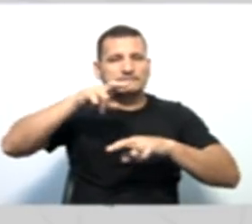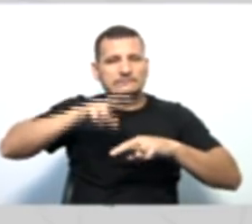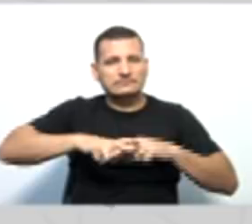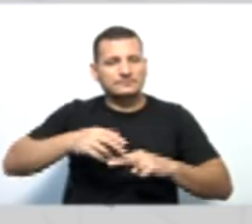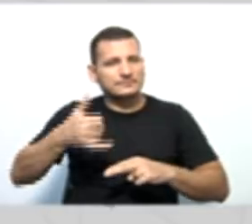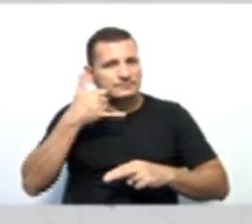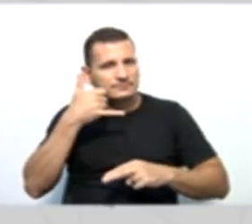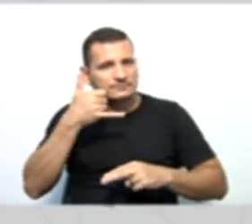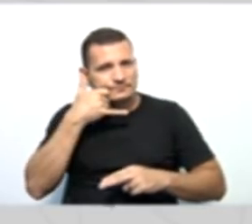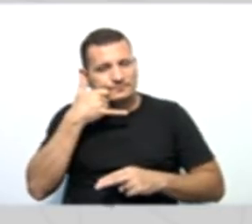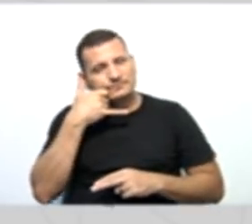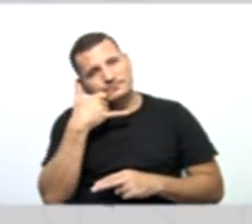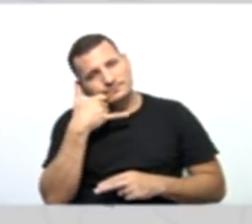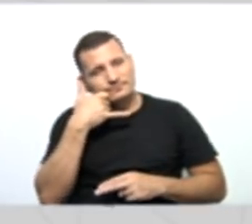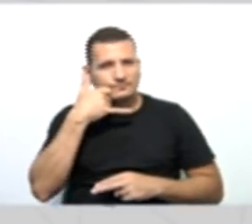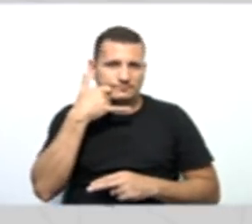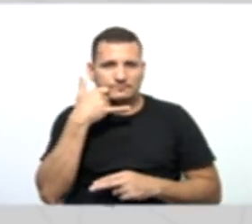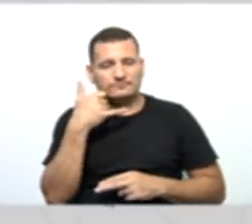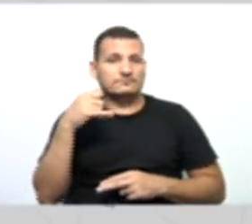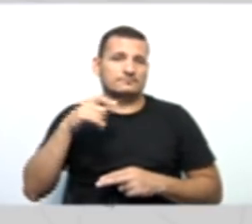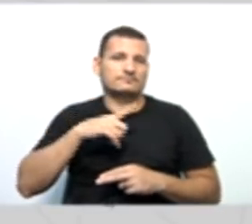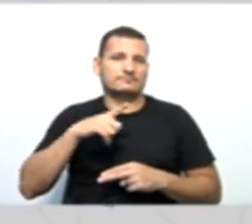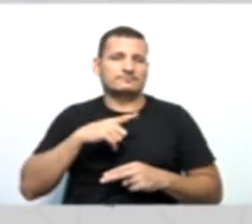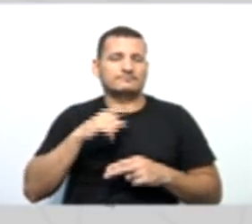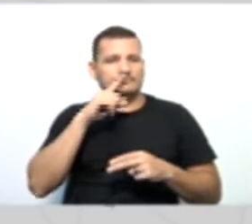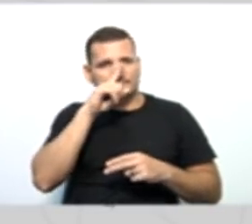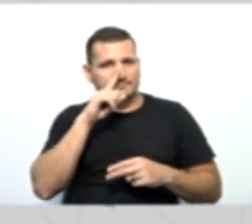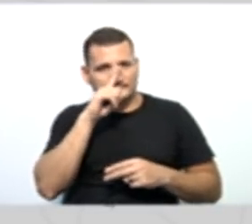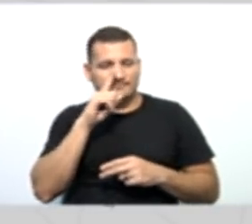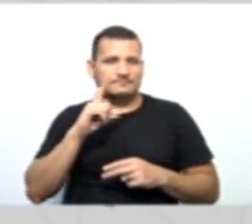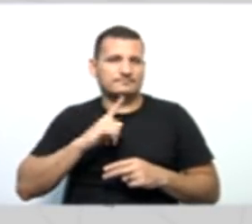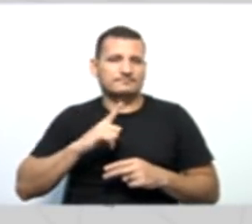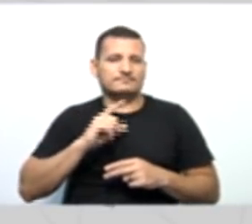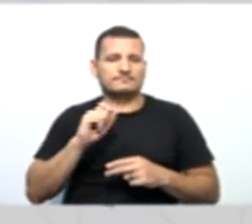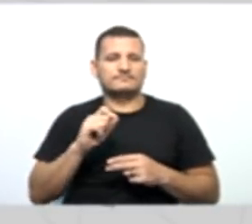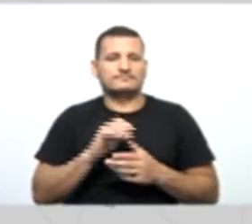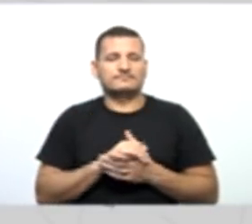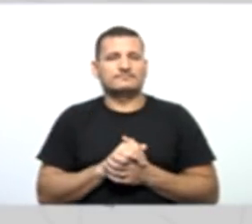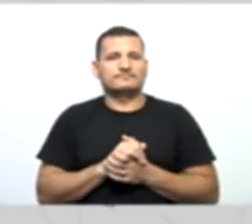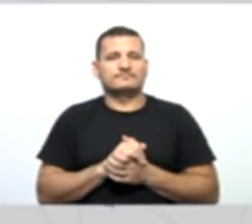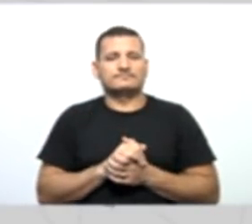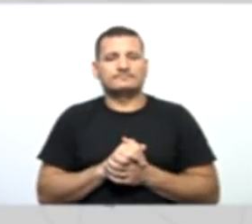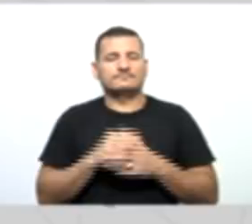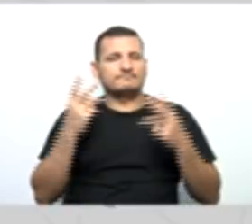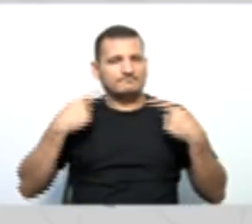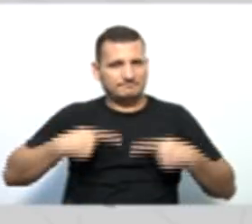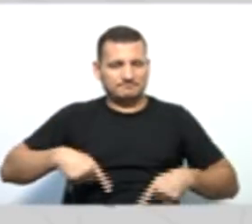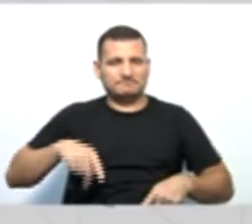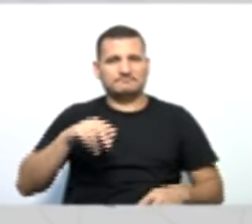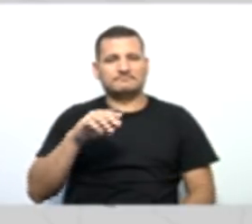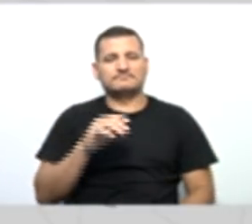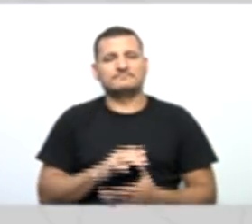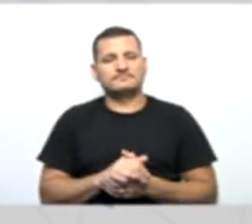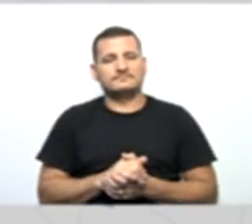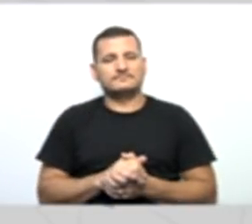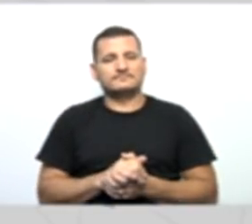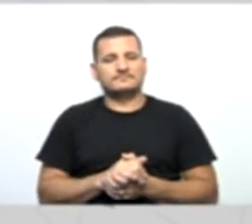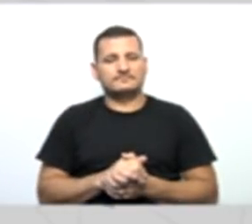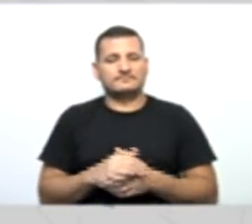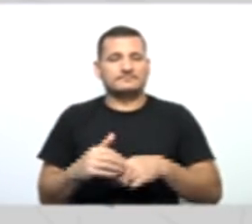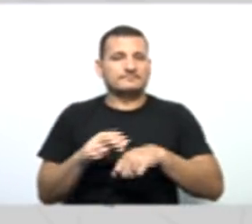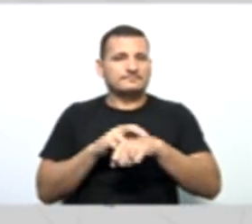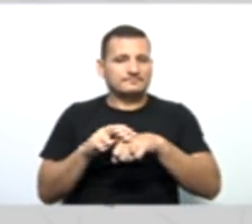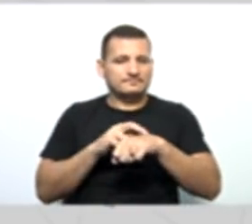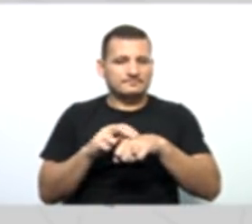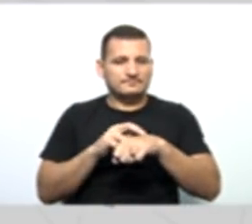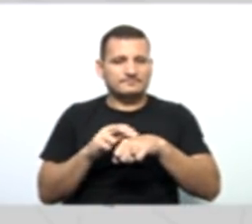coloca a cabeça de lado, né? Tá ali o risco ergonômico, né? Na recepção. Olha lá o verdezinho, risco físico,